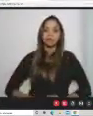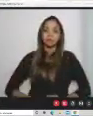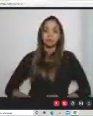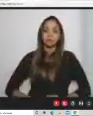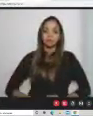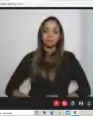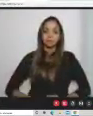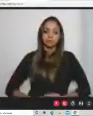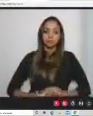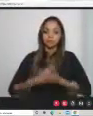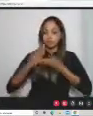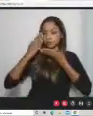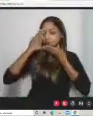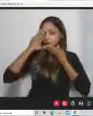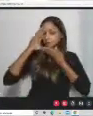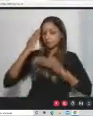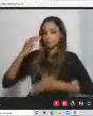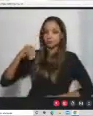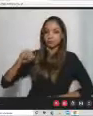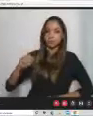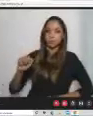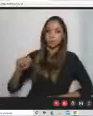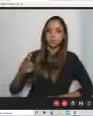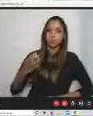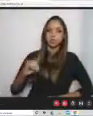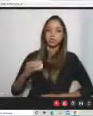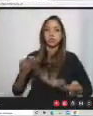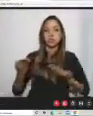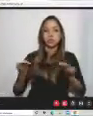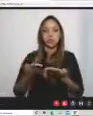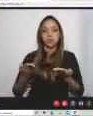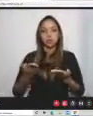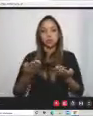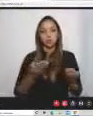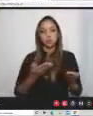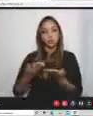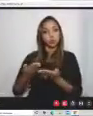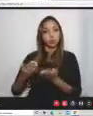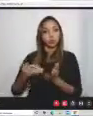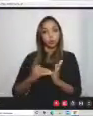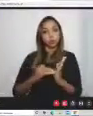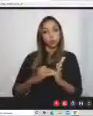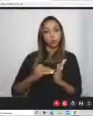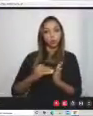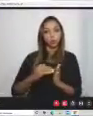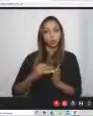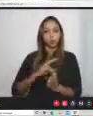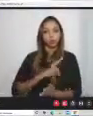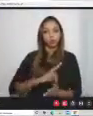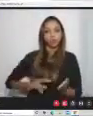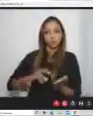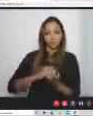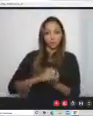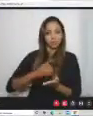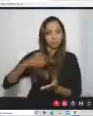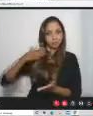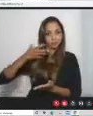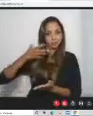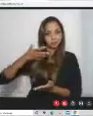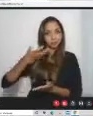Agradeço ao vereador Marquinhos. Passo a palavra para a última vereadora inscrita, a vereadora Fativan Alves.